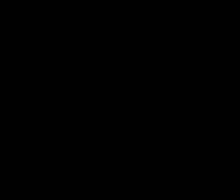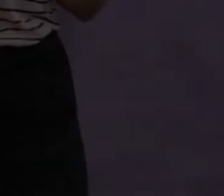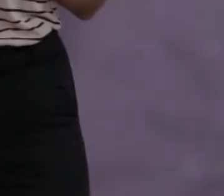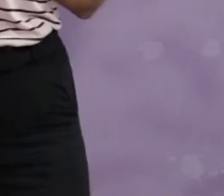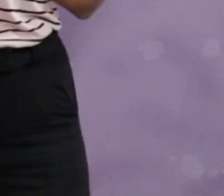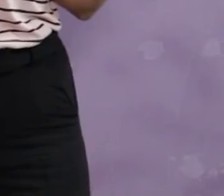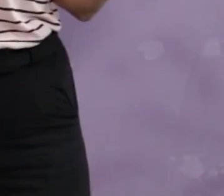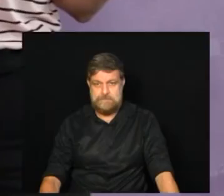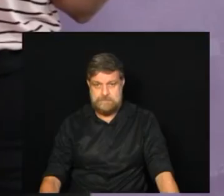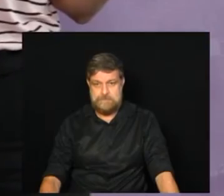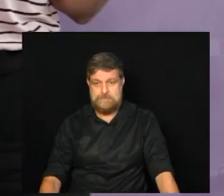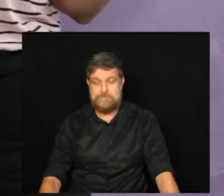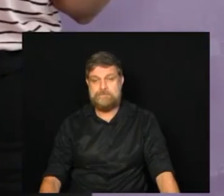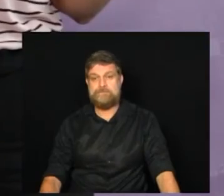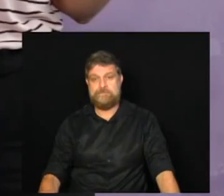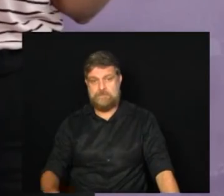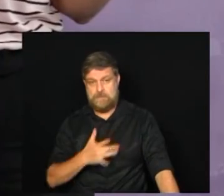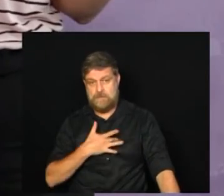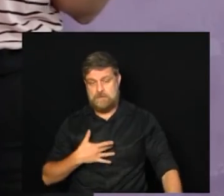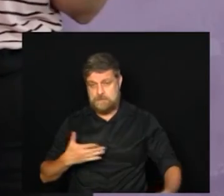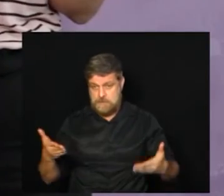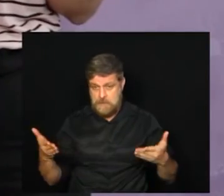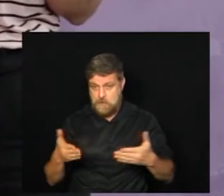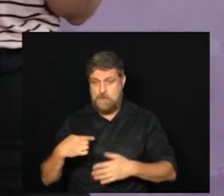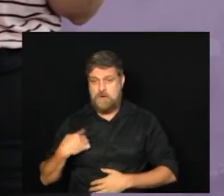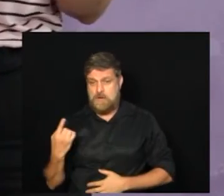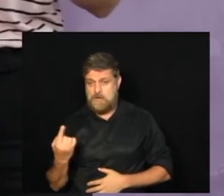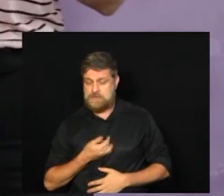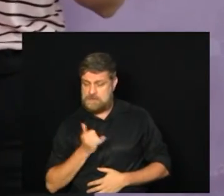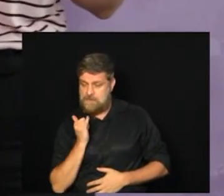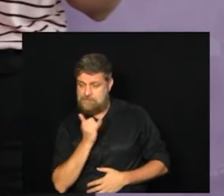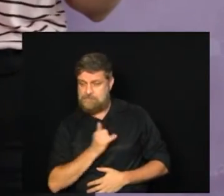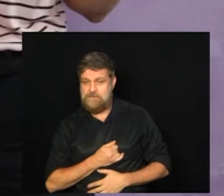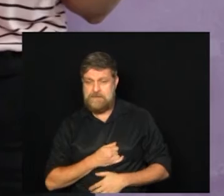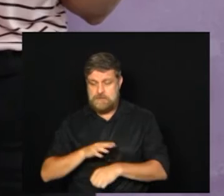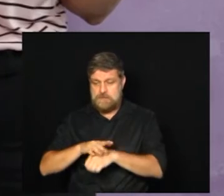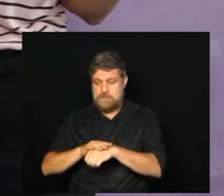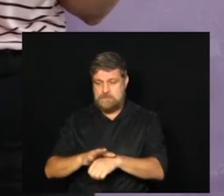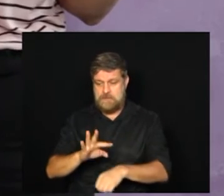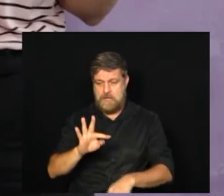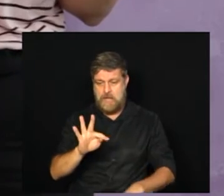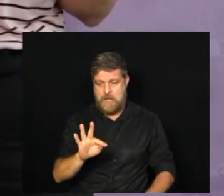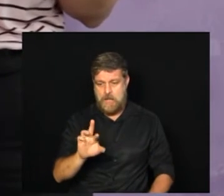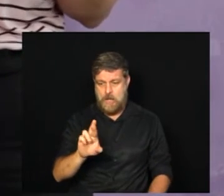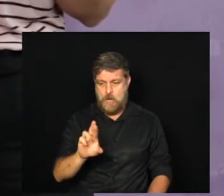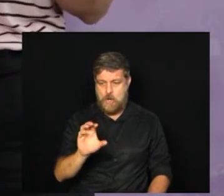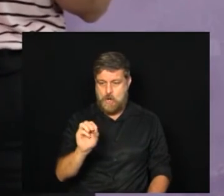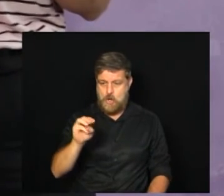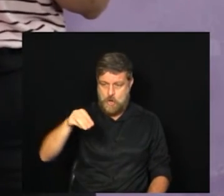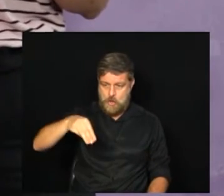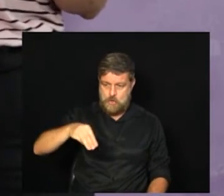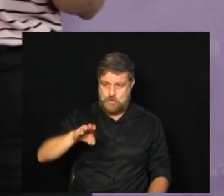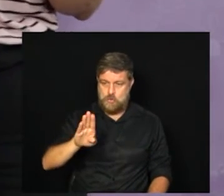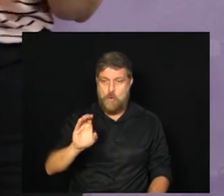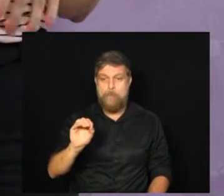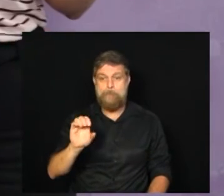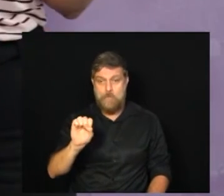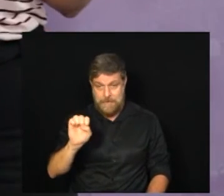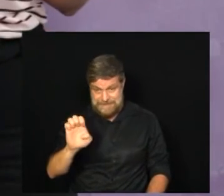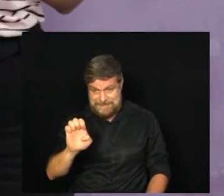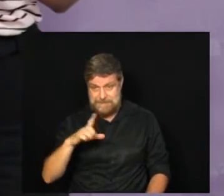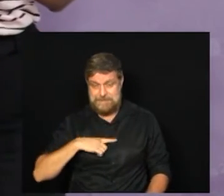ele é uma das iniciativas da Coalizão Habitação, uma coalizão da Artemisia, da Gerdau, da Vedacity,